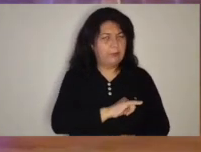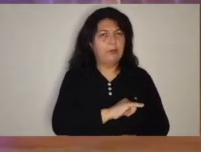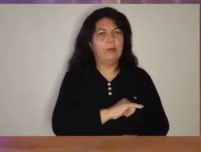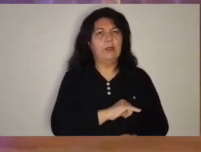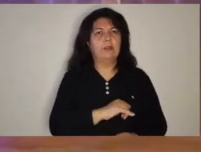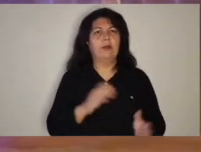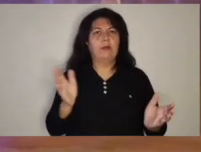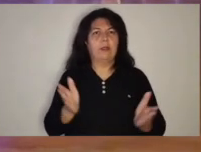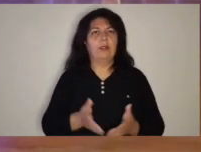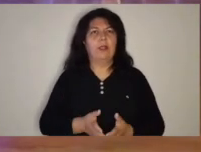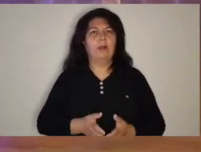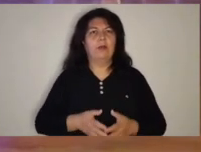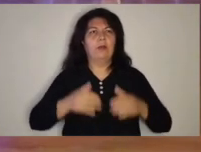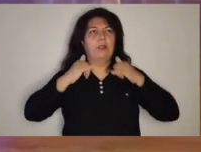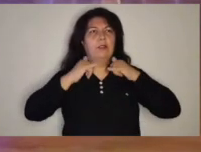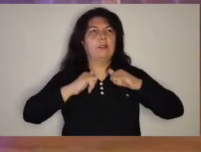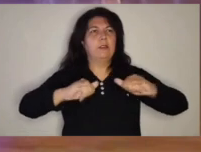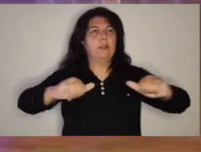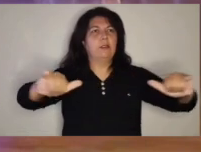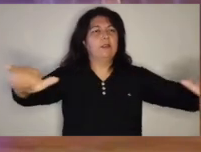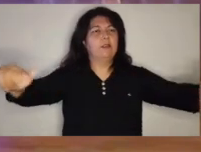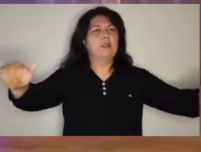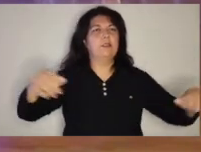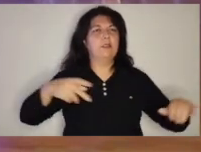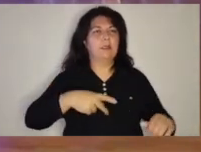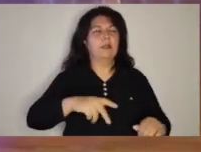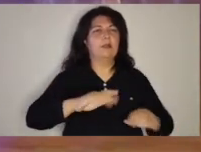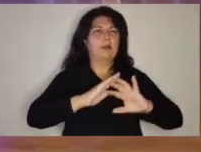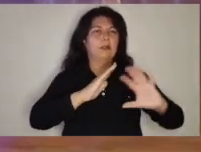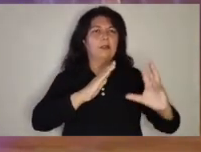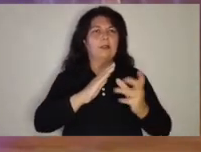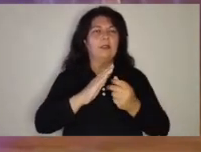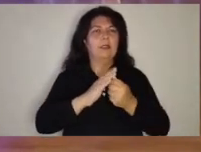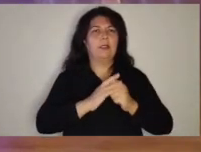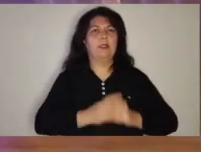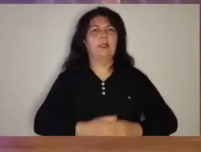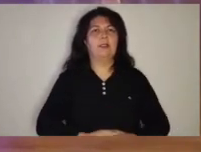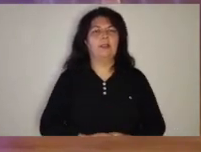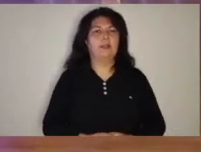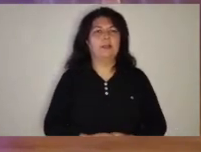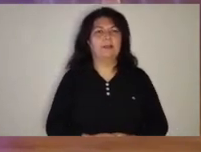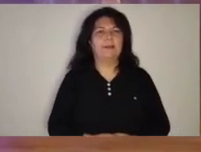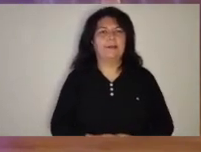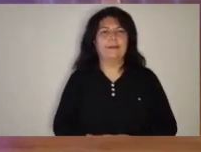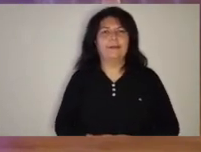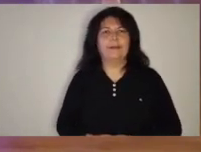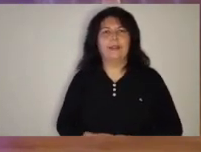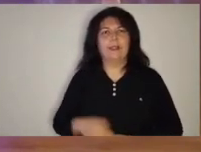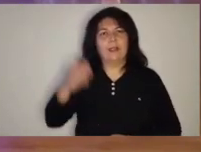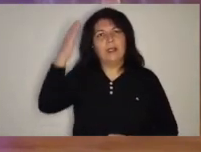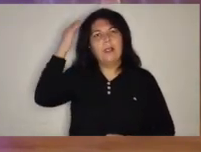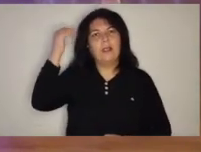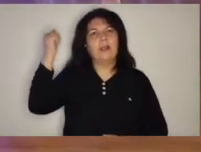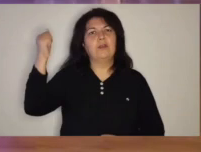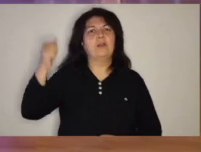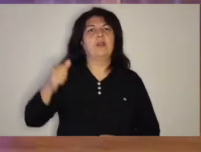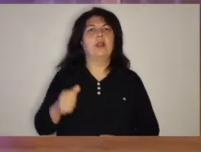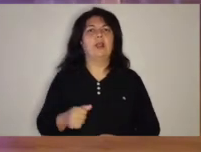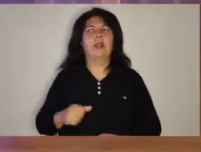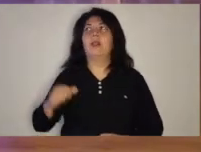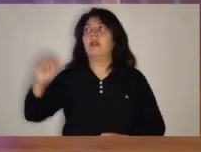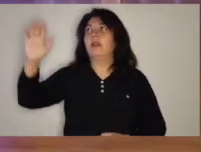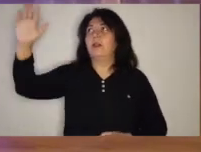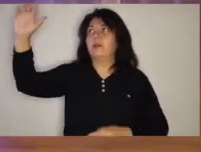Paizinho, fala com a nossa igreja. Sei que o Senhor já falou comigo, e eu sei que o